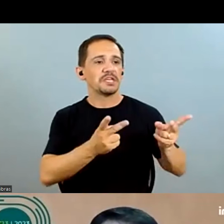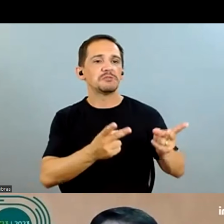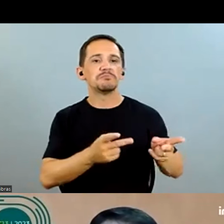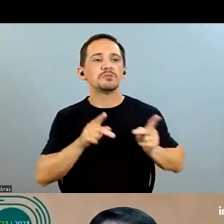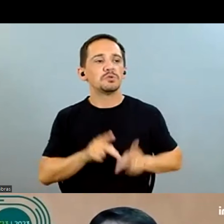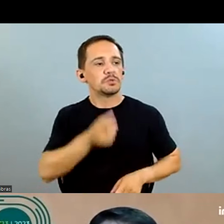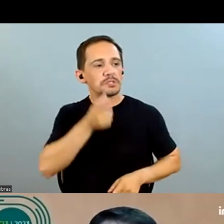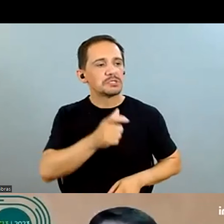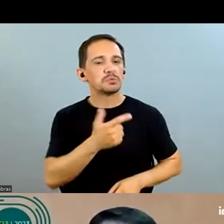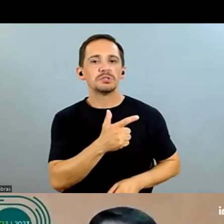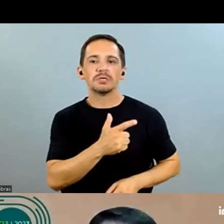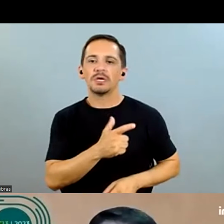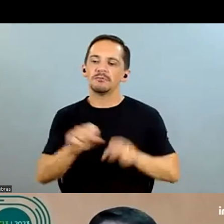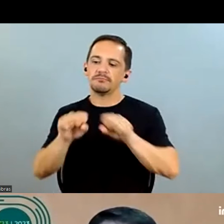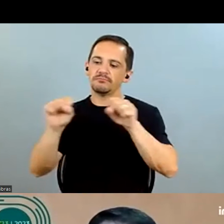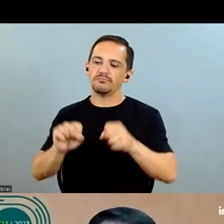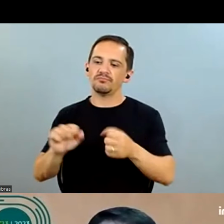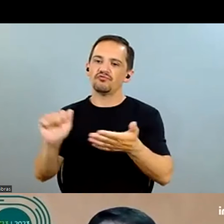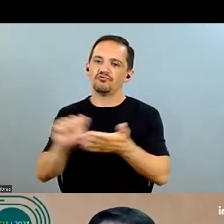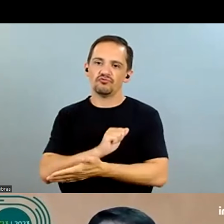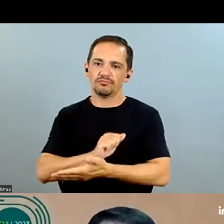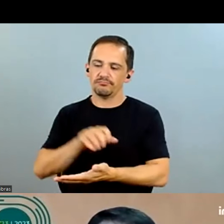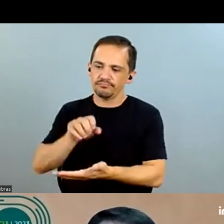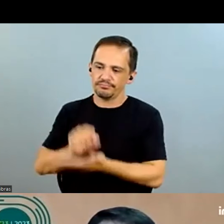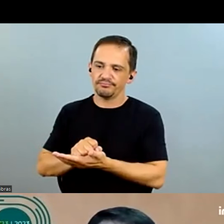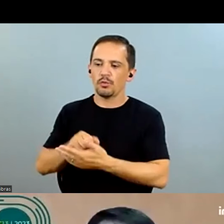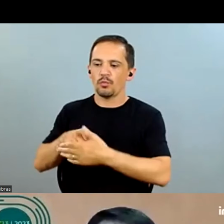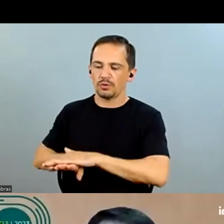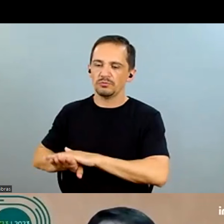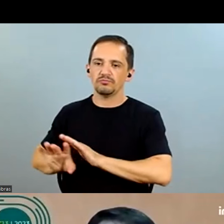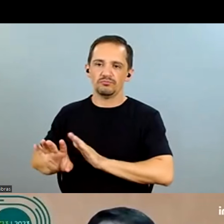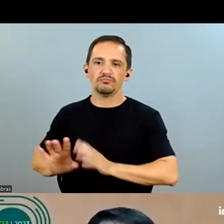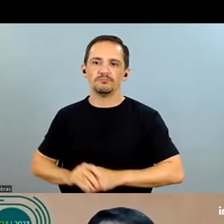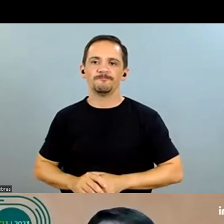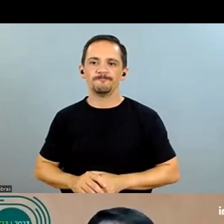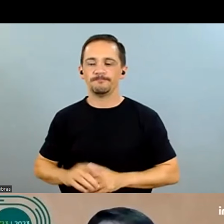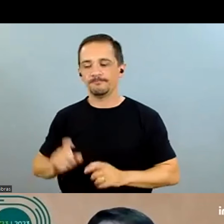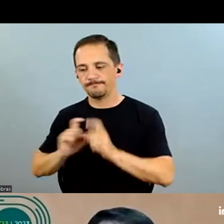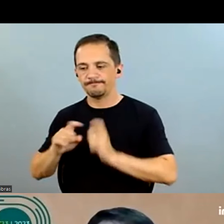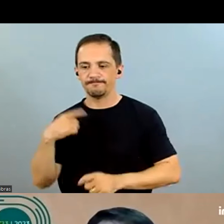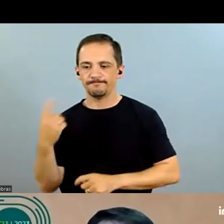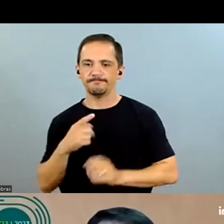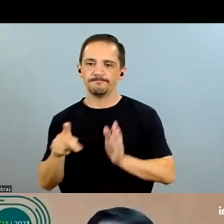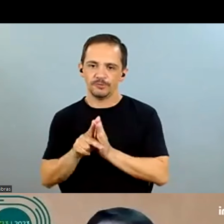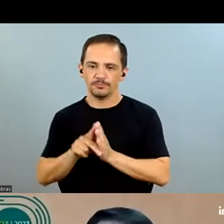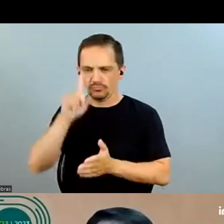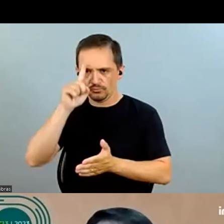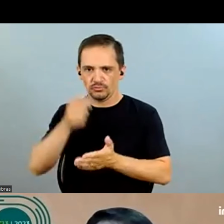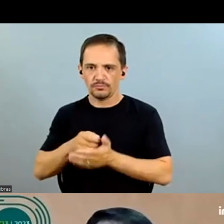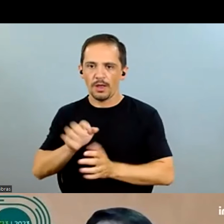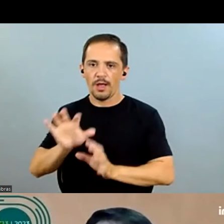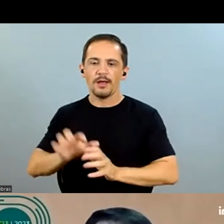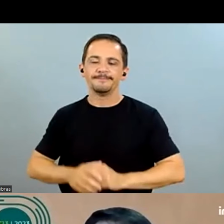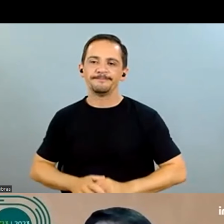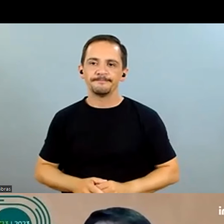e fez a baixa e tá lá registrado então o conhecimento Esse é o império tá eh não temos nada além disso assim